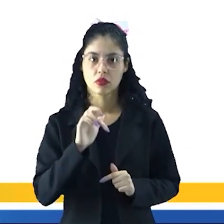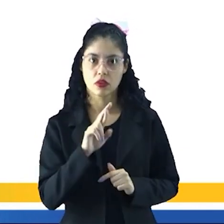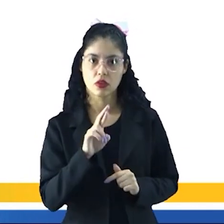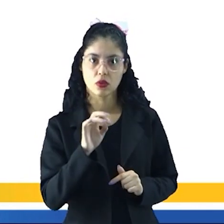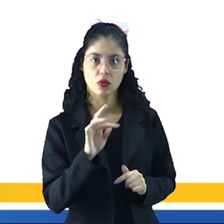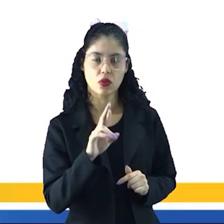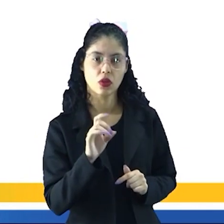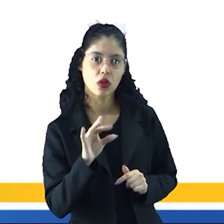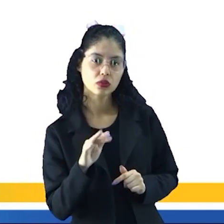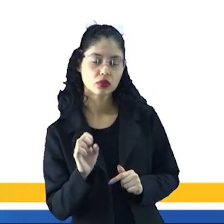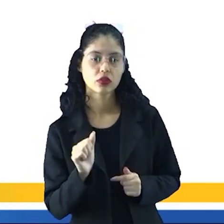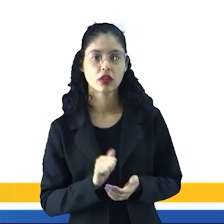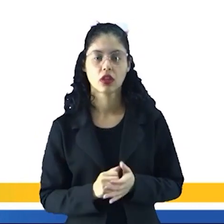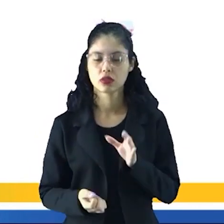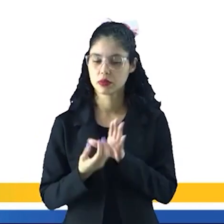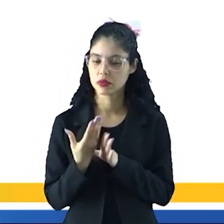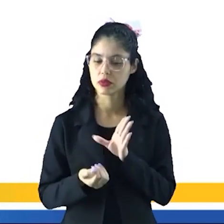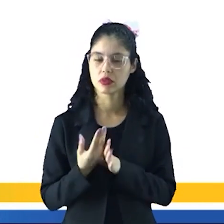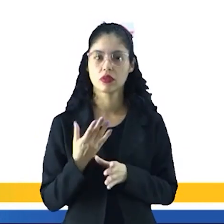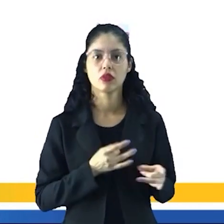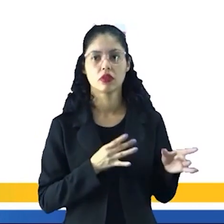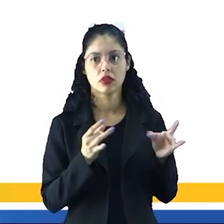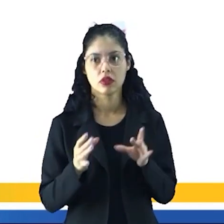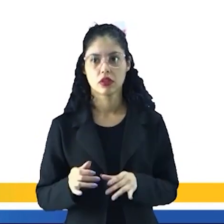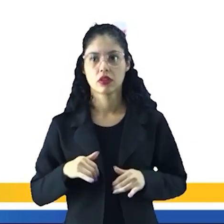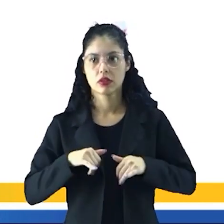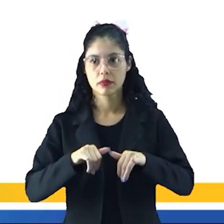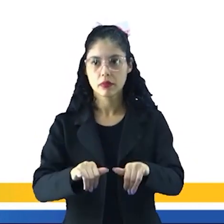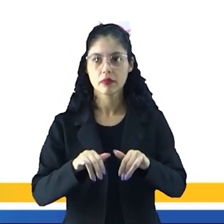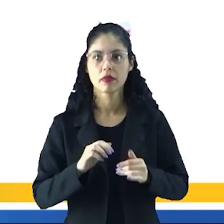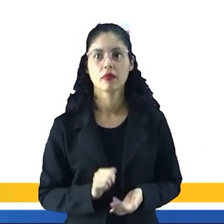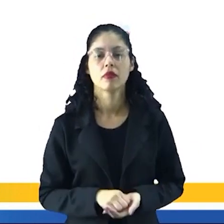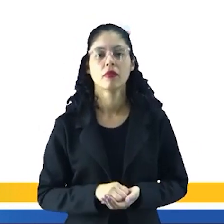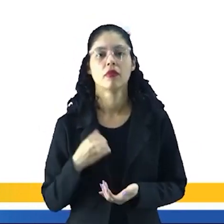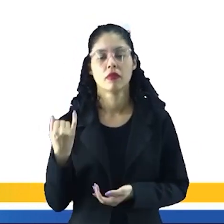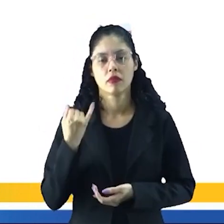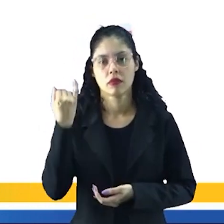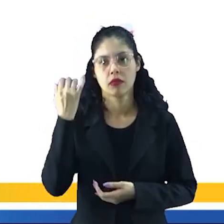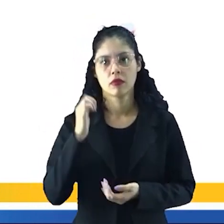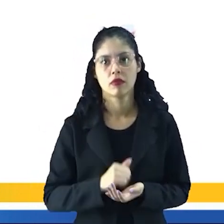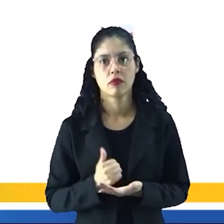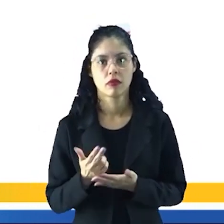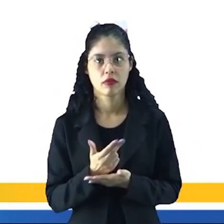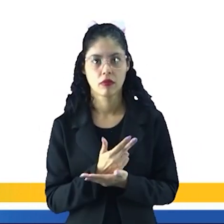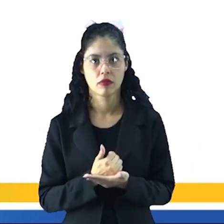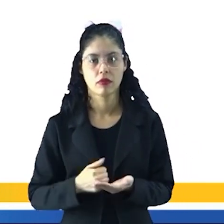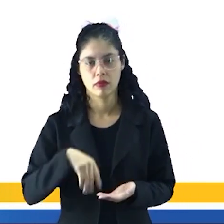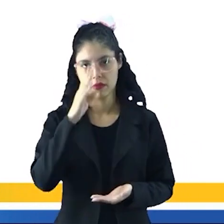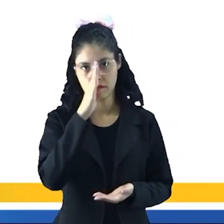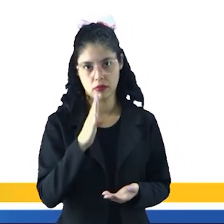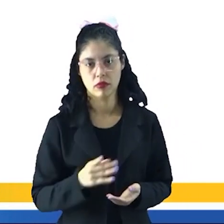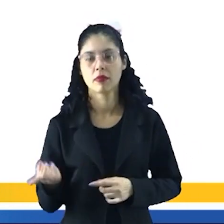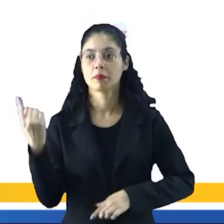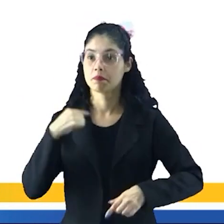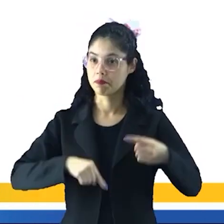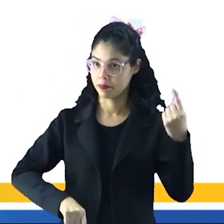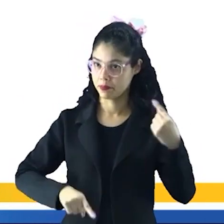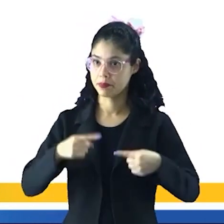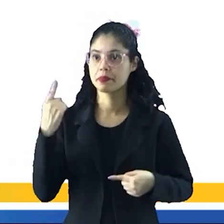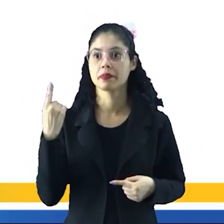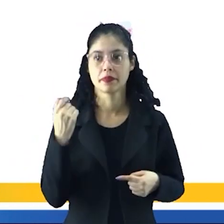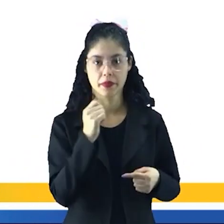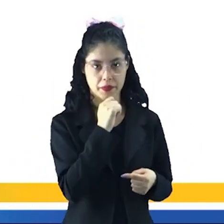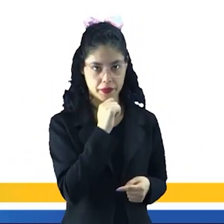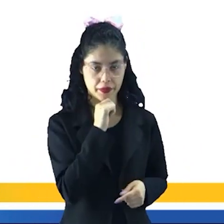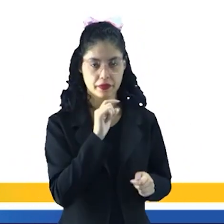rótulos, embalagens de produtos de supermercado. Então ela é importantíssima na arte brasileira e fez sucesso e